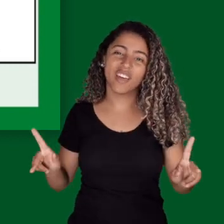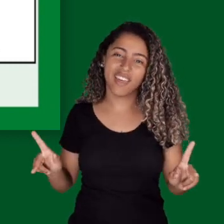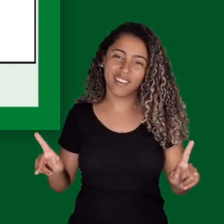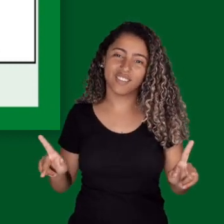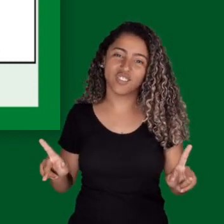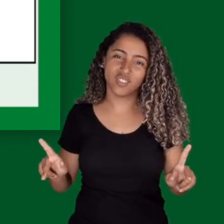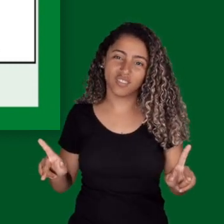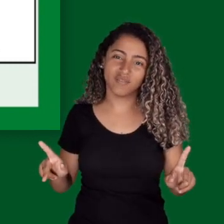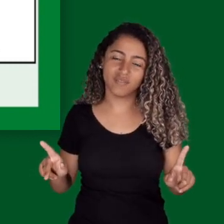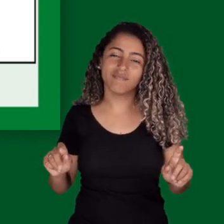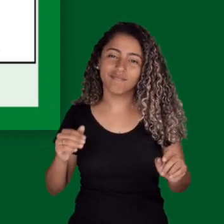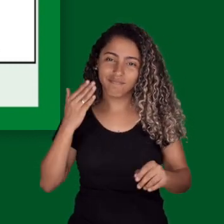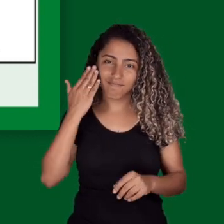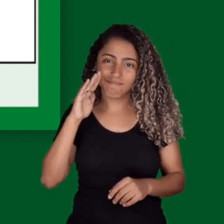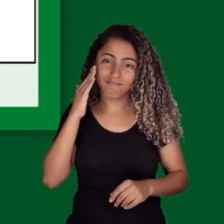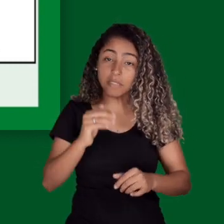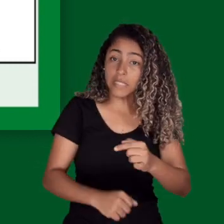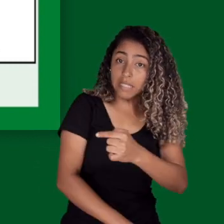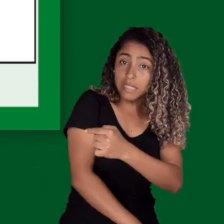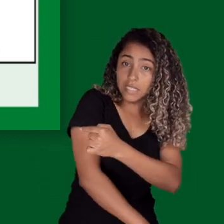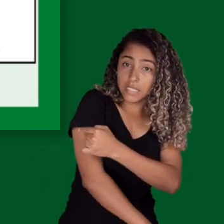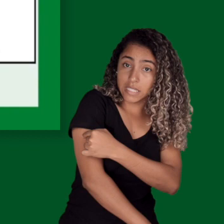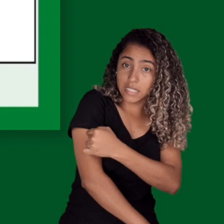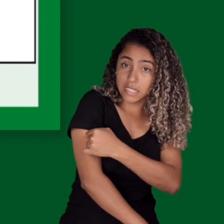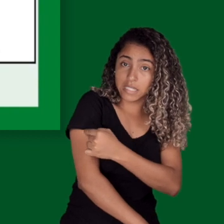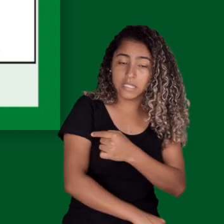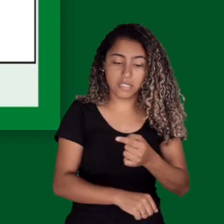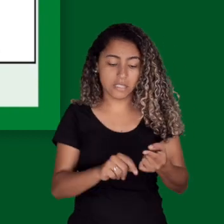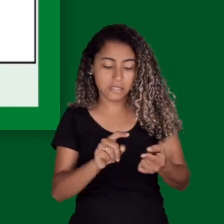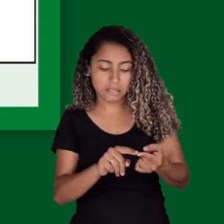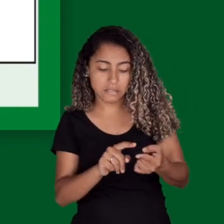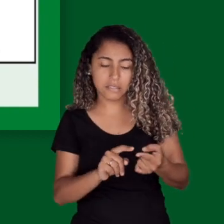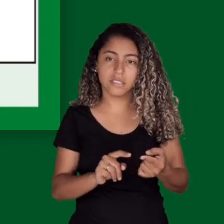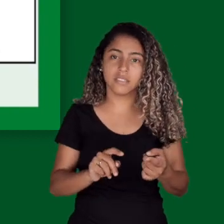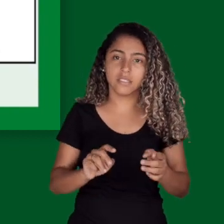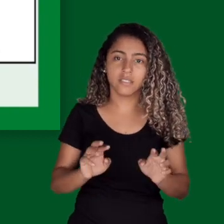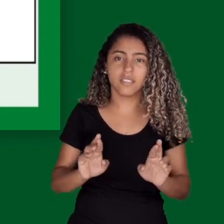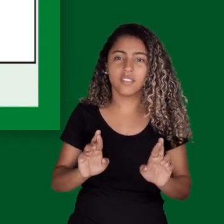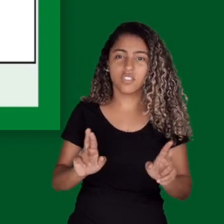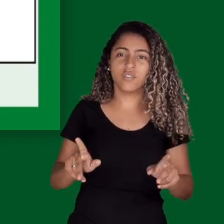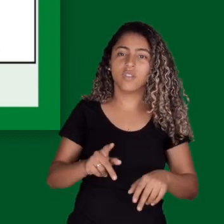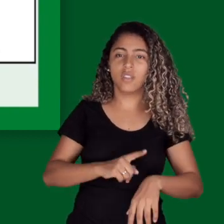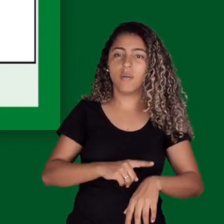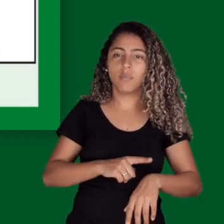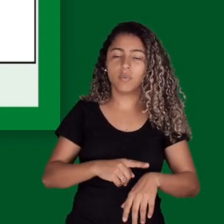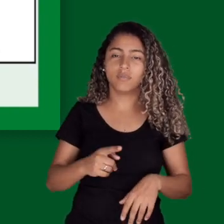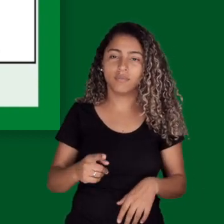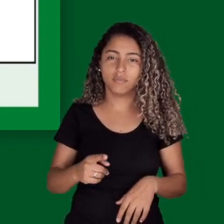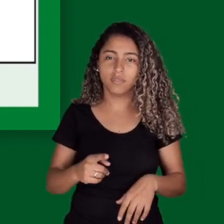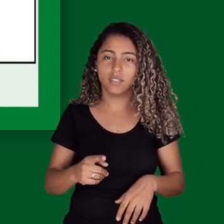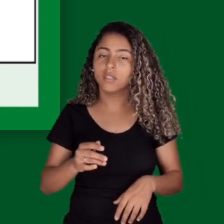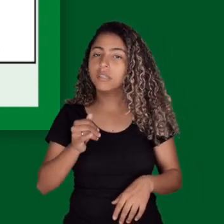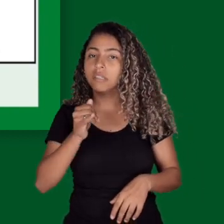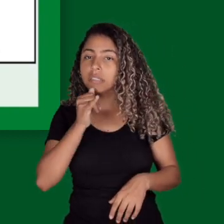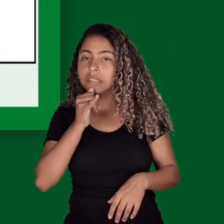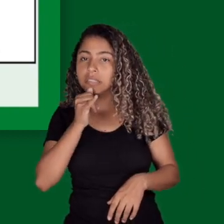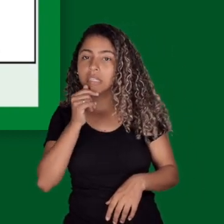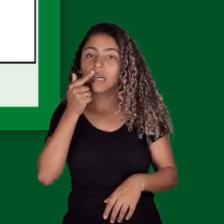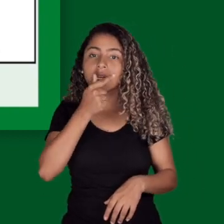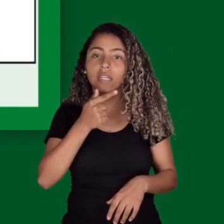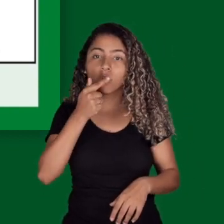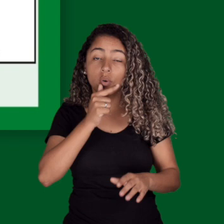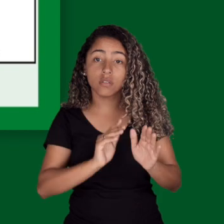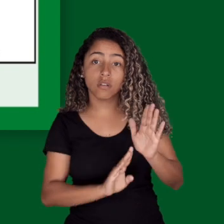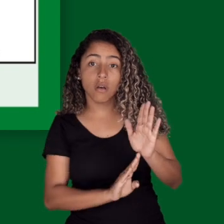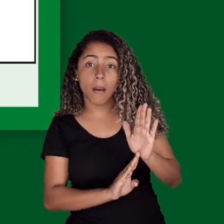mede no intestício. Existe um pouco de atraso na glicose que o sensor mede. Quanto maior a subida ou